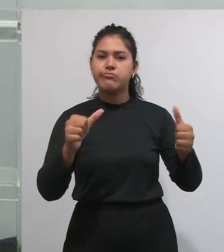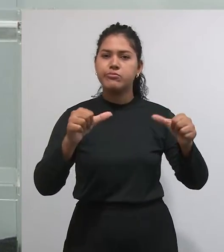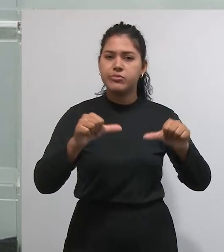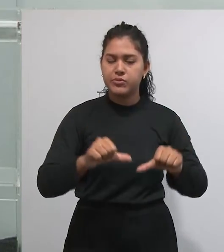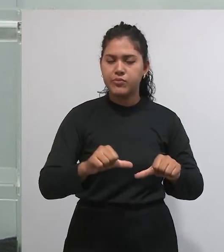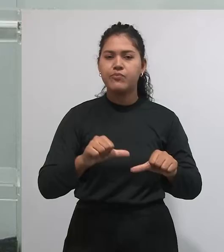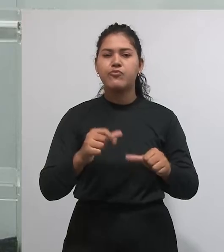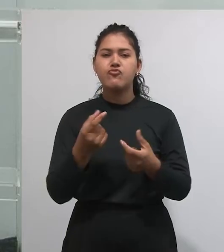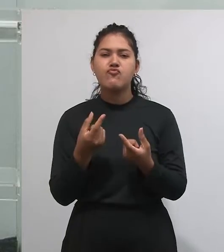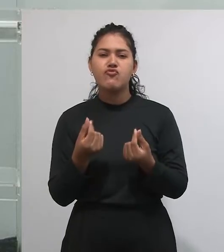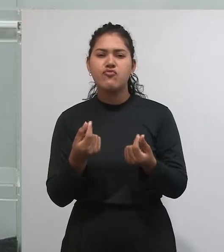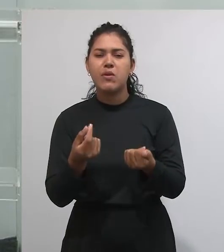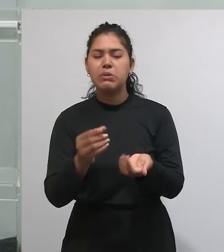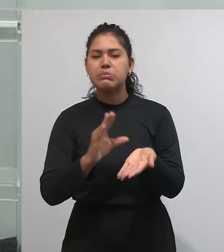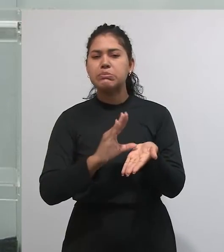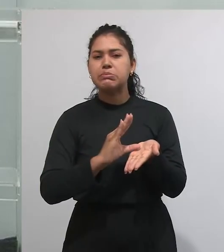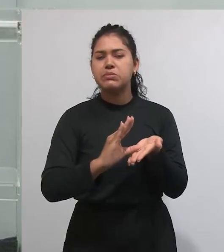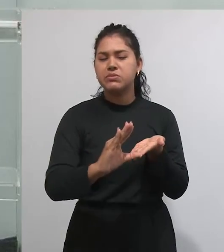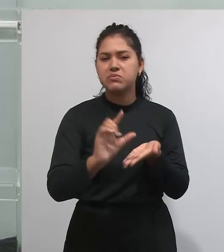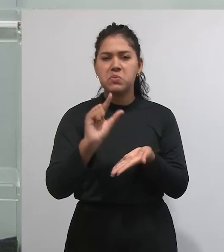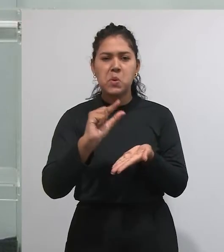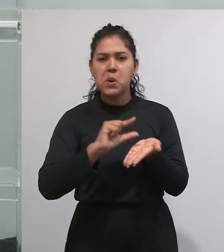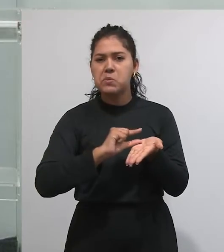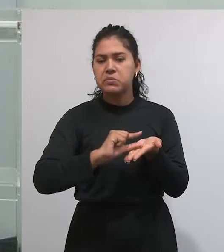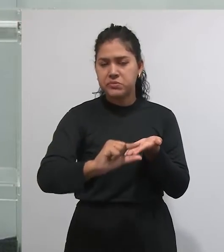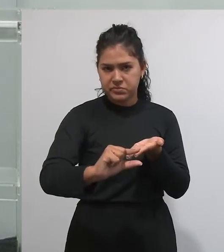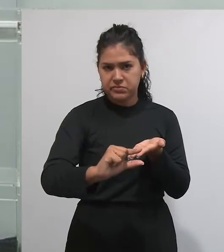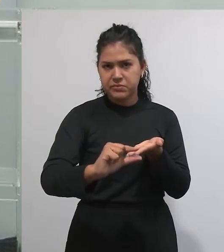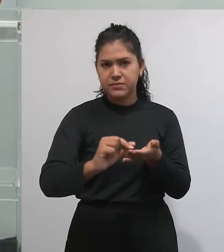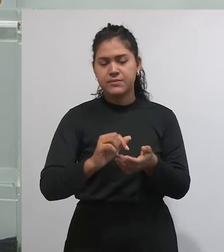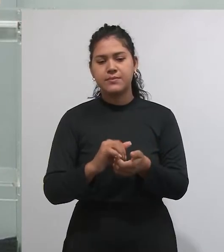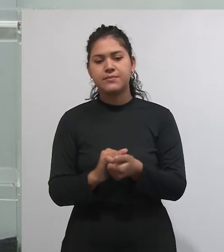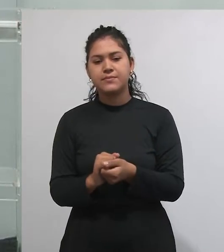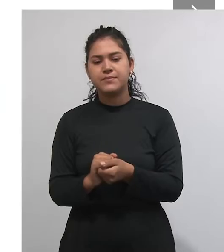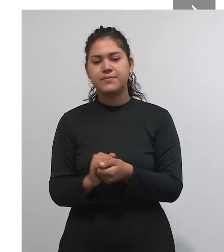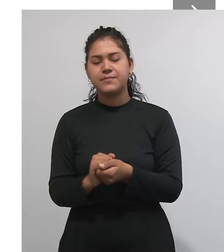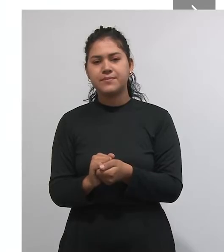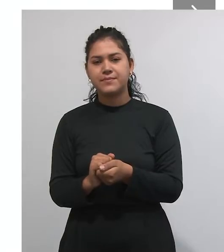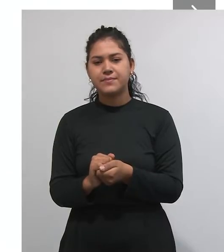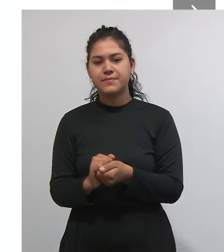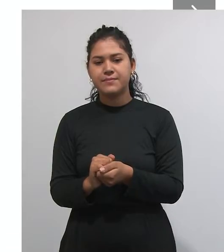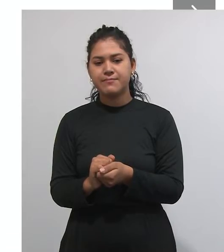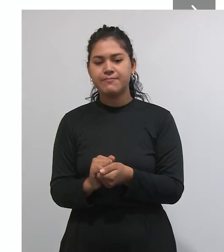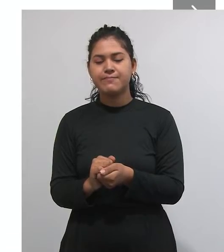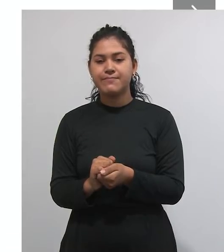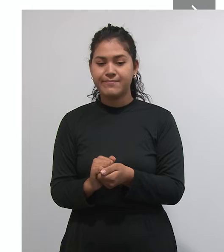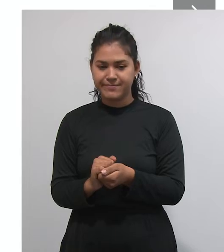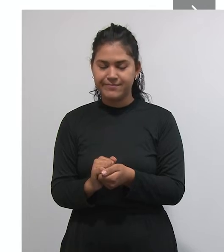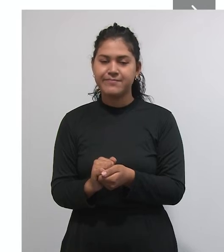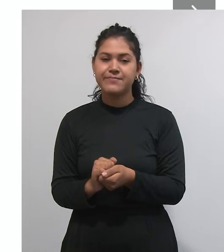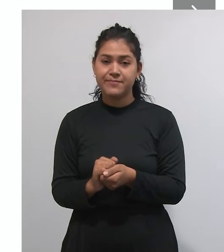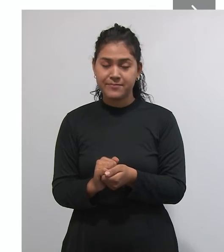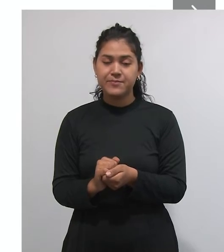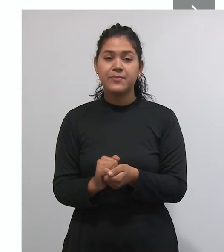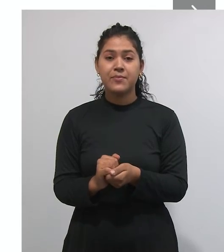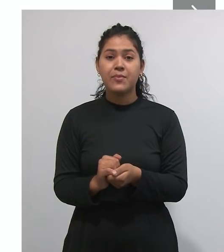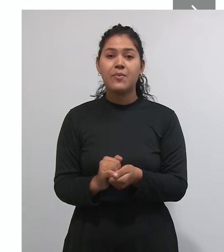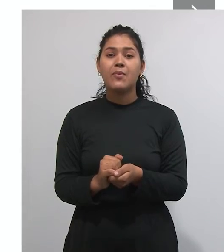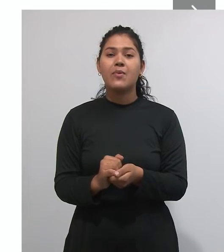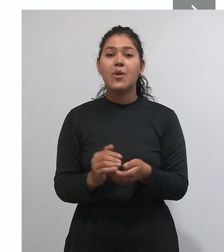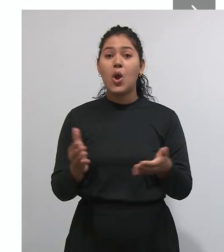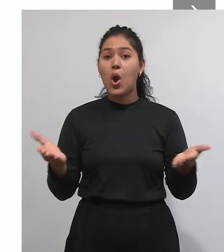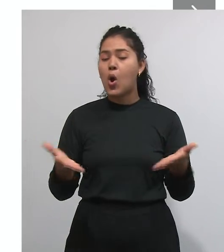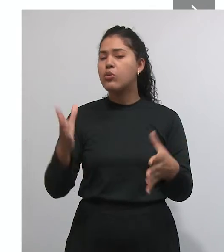condição do mínimo que se estabelece no texto constitucional. É claro que aqui a